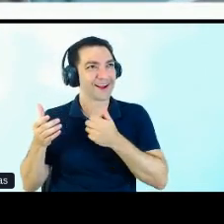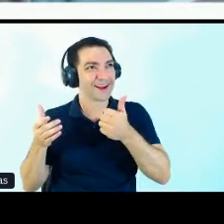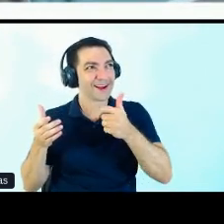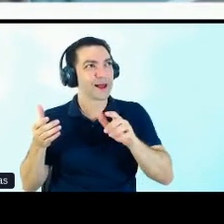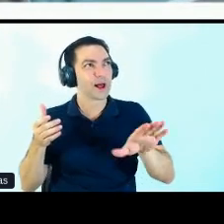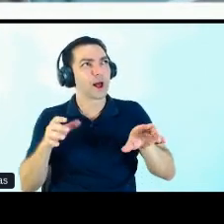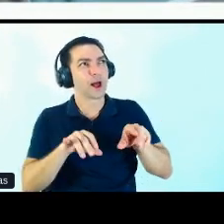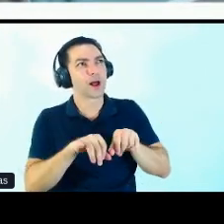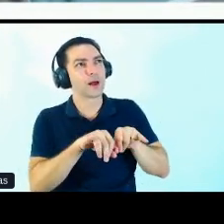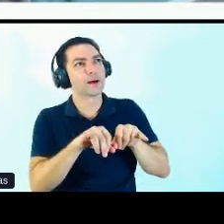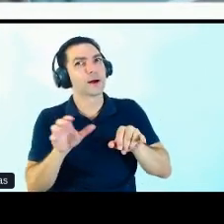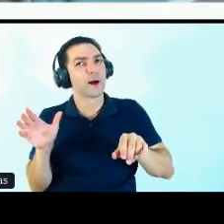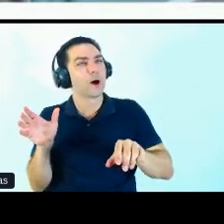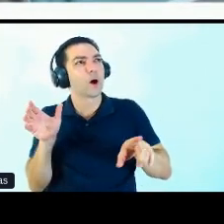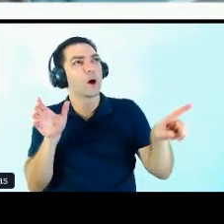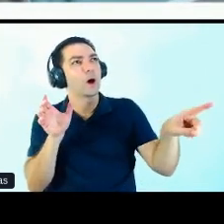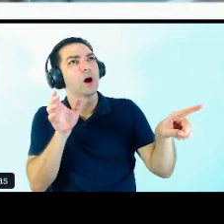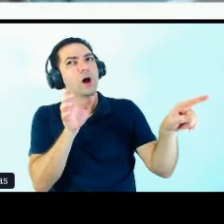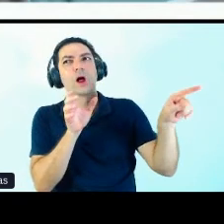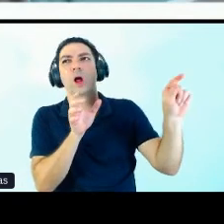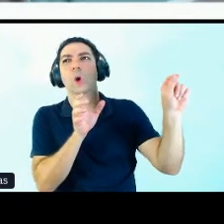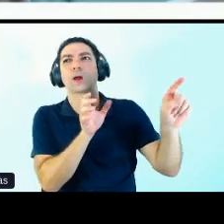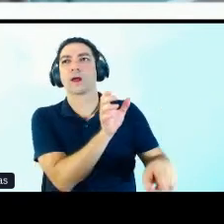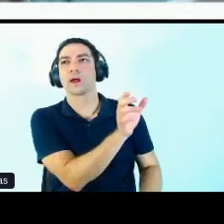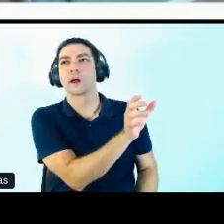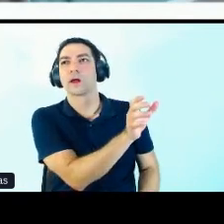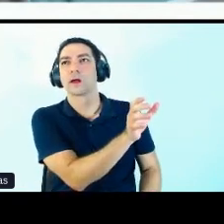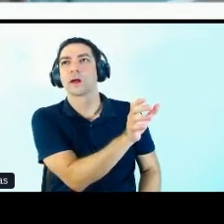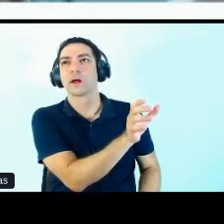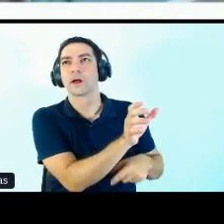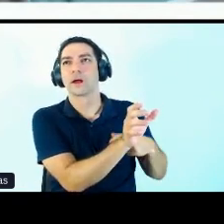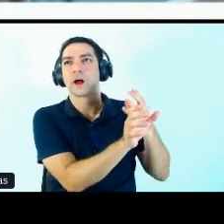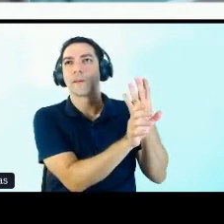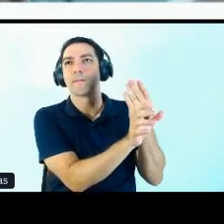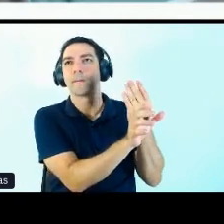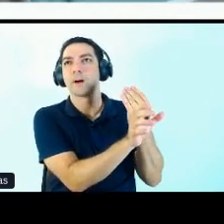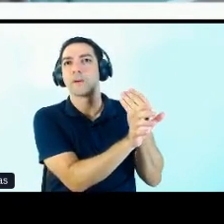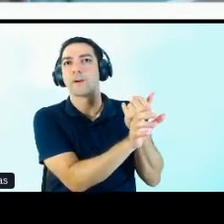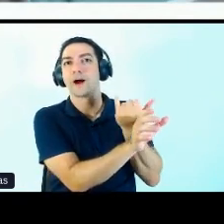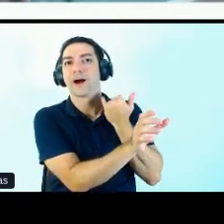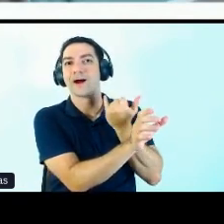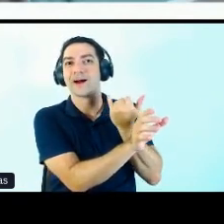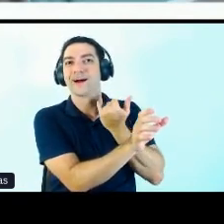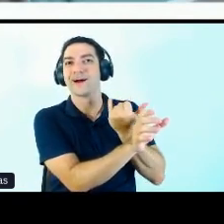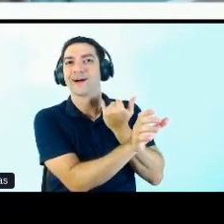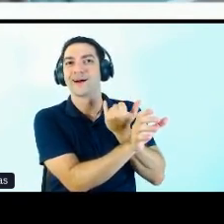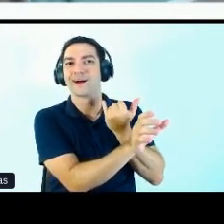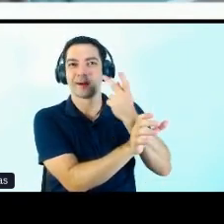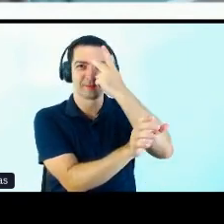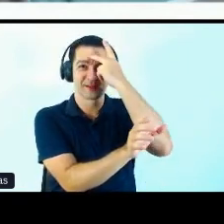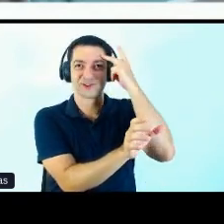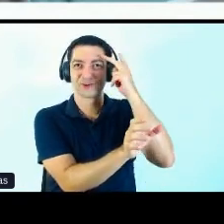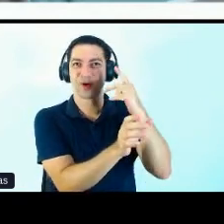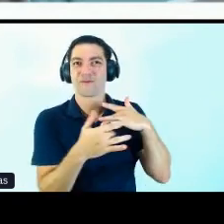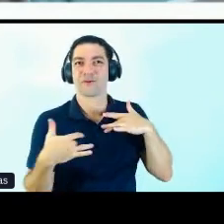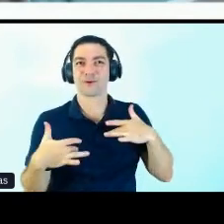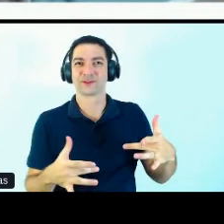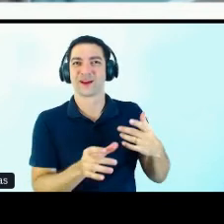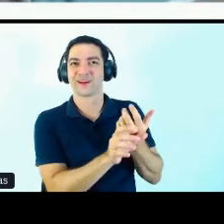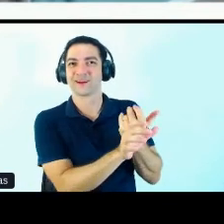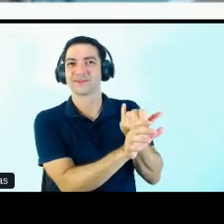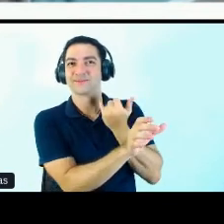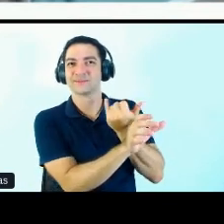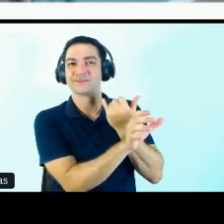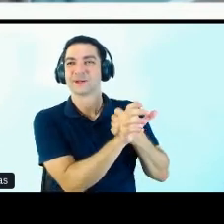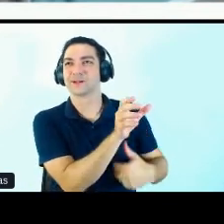ele vai descrevendo, né, para você os produtos. Aliás, tem muita coisa também. Outro dia eu estava